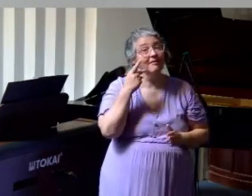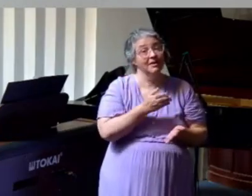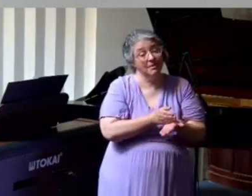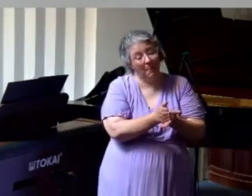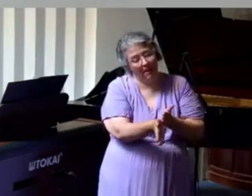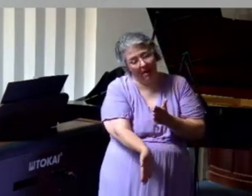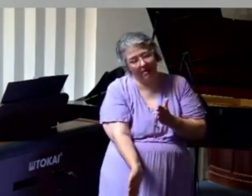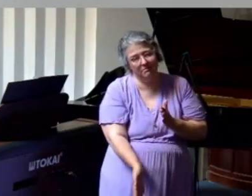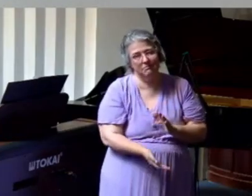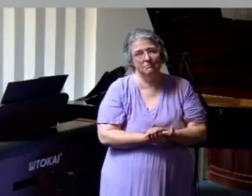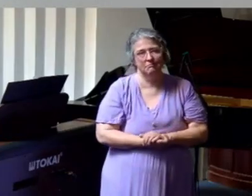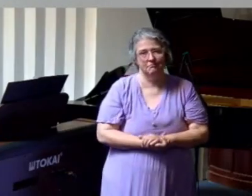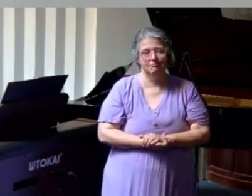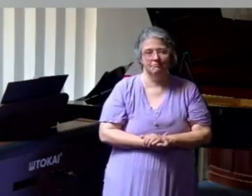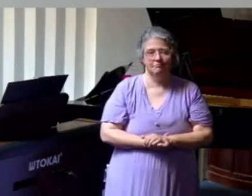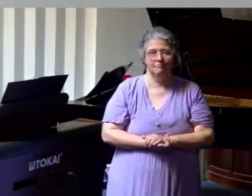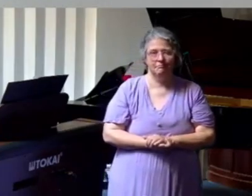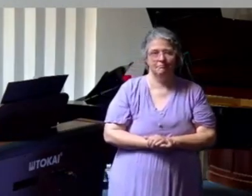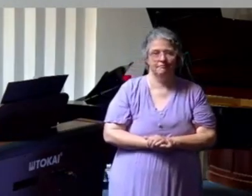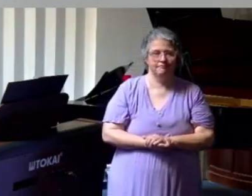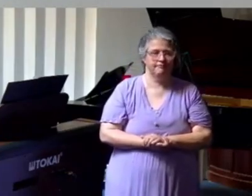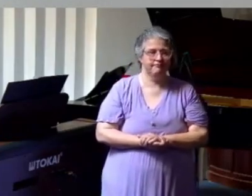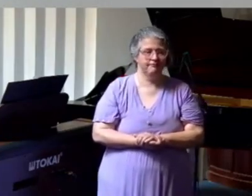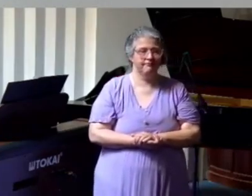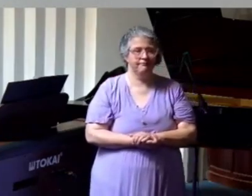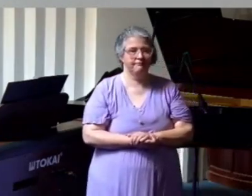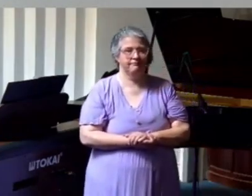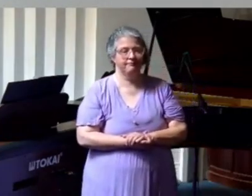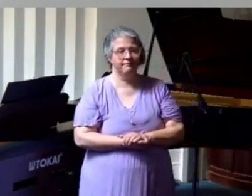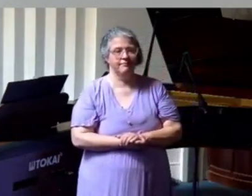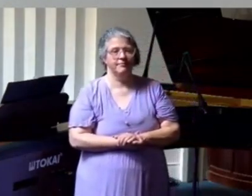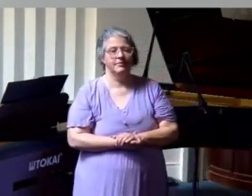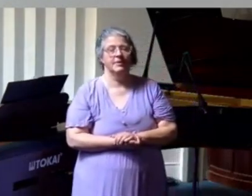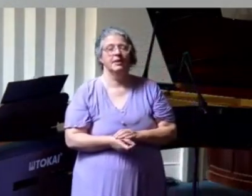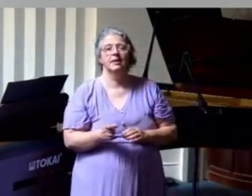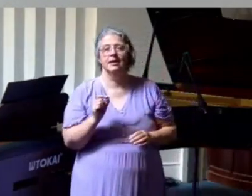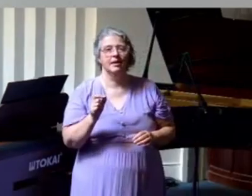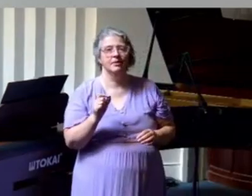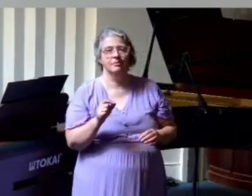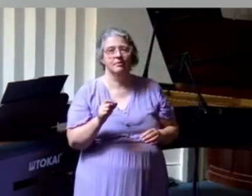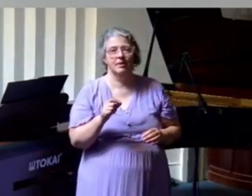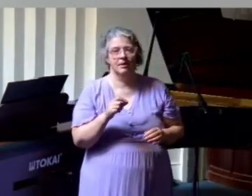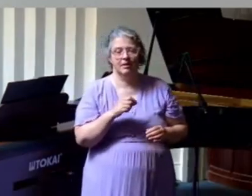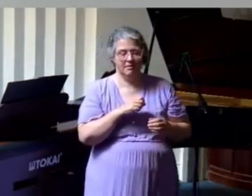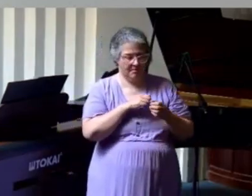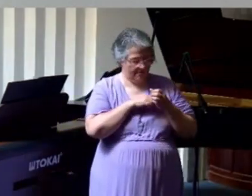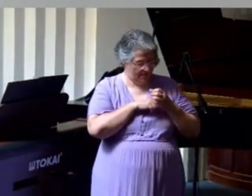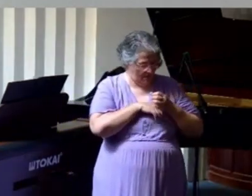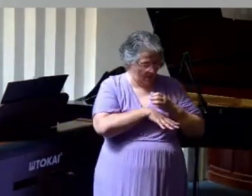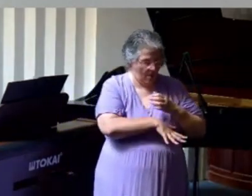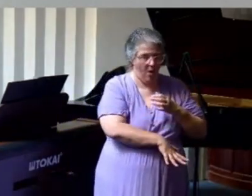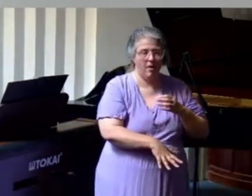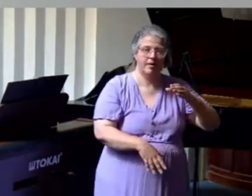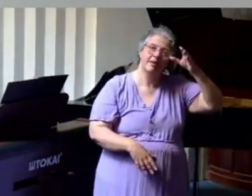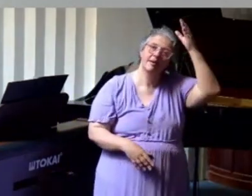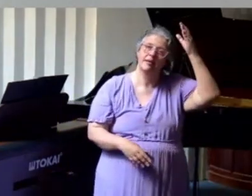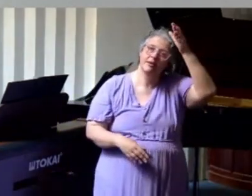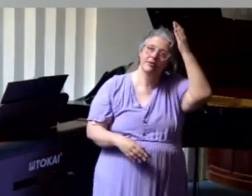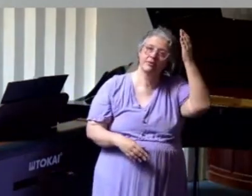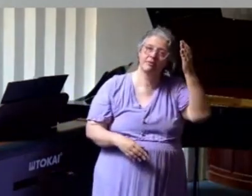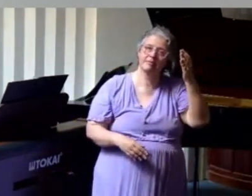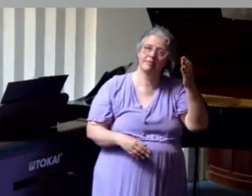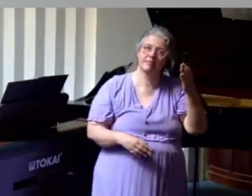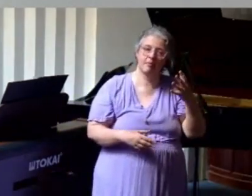disse. Quem não tem raízes em Cristo, logo secará.